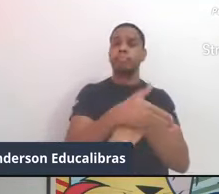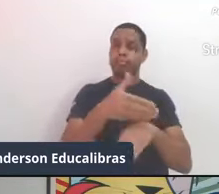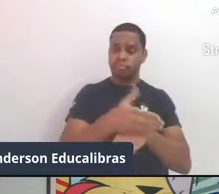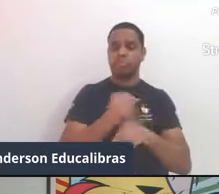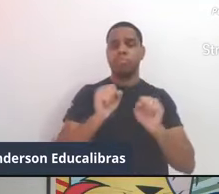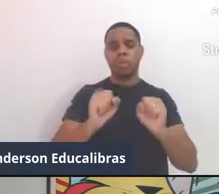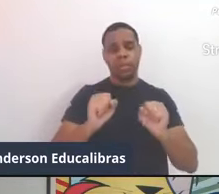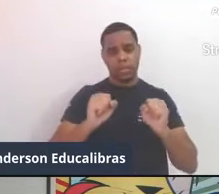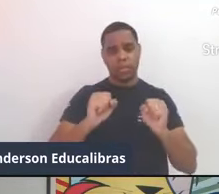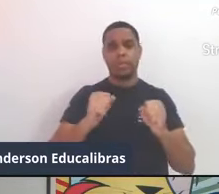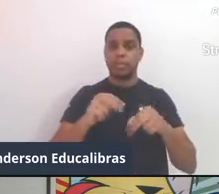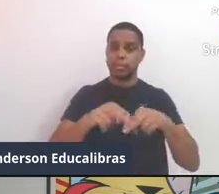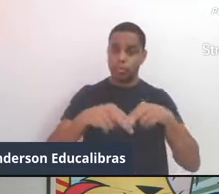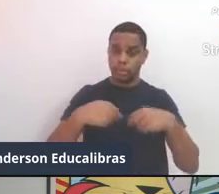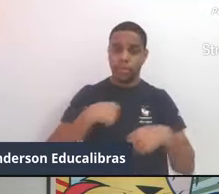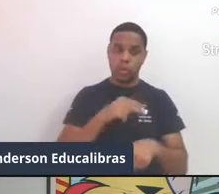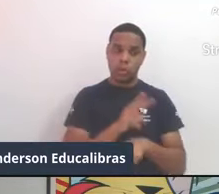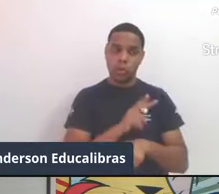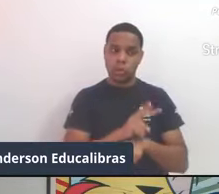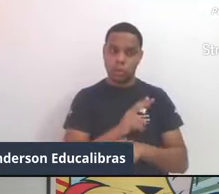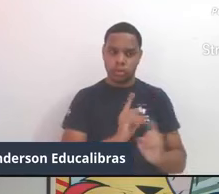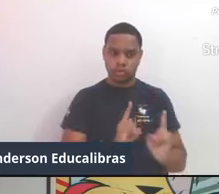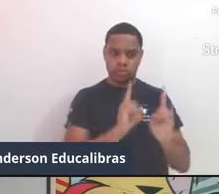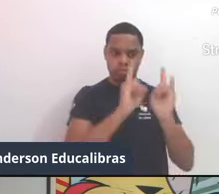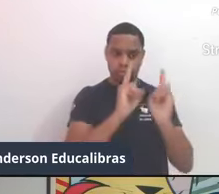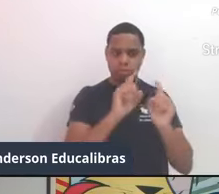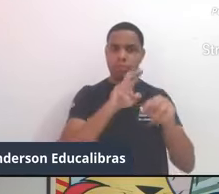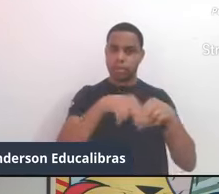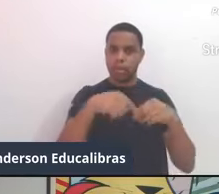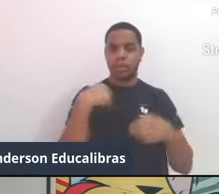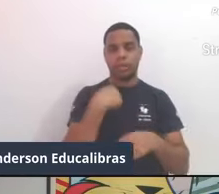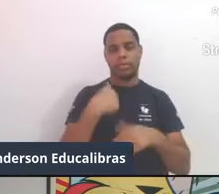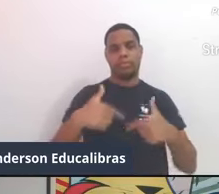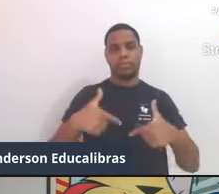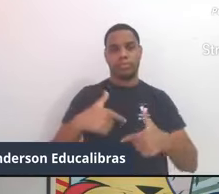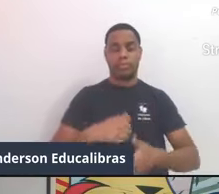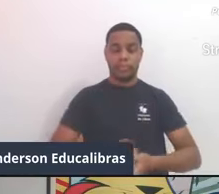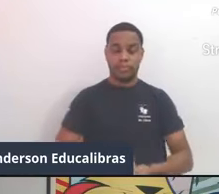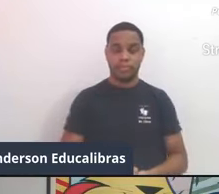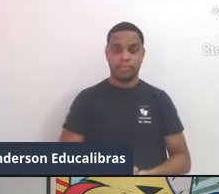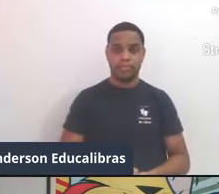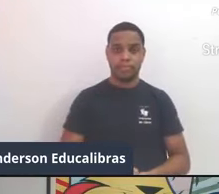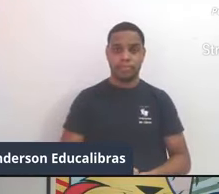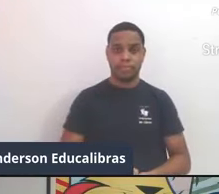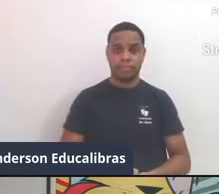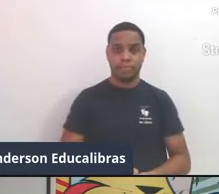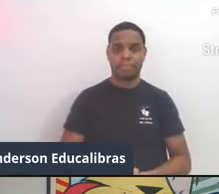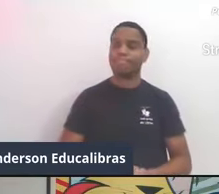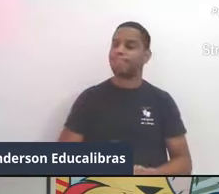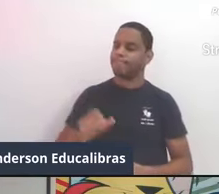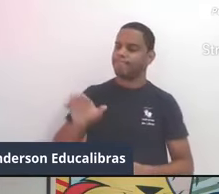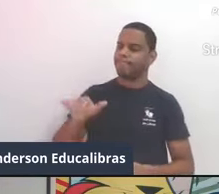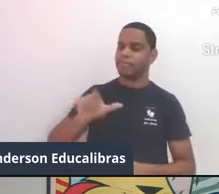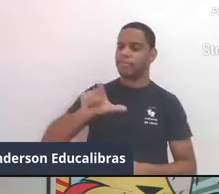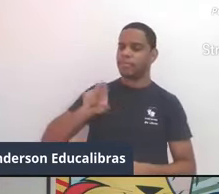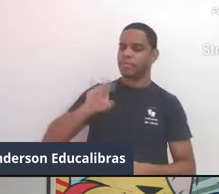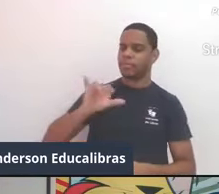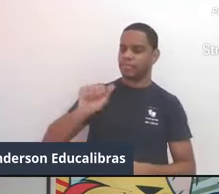esse cuidado faz parte da nossa programação. Sim. Luciano, o Itaú também